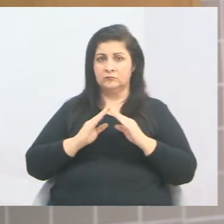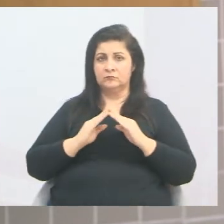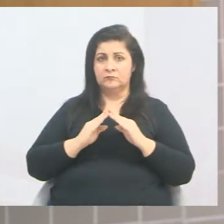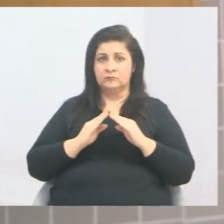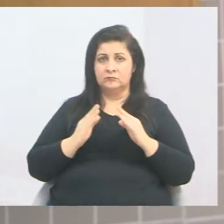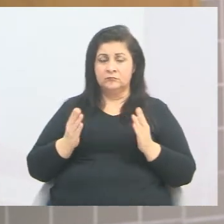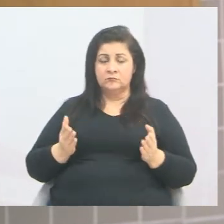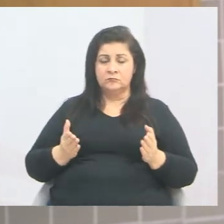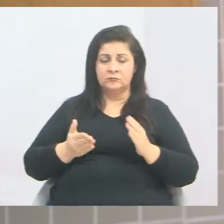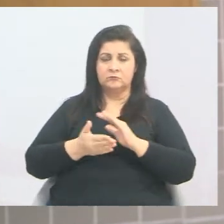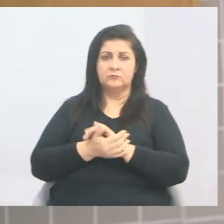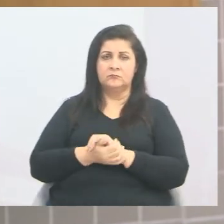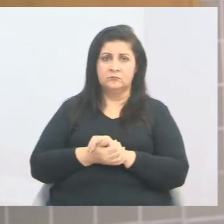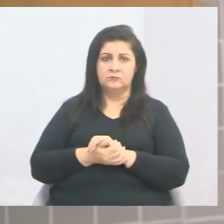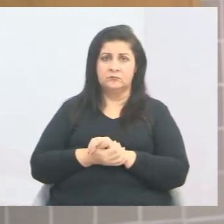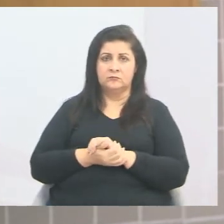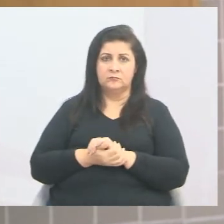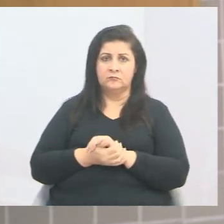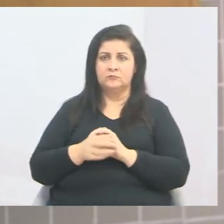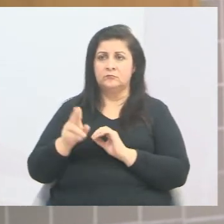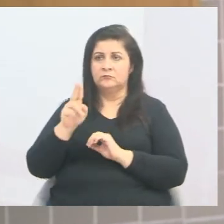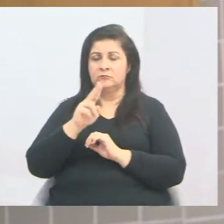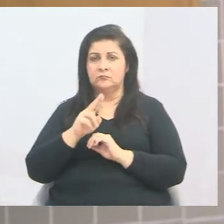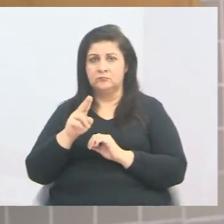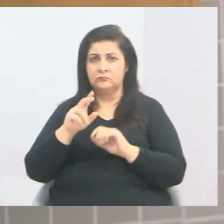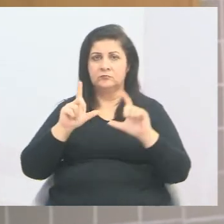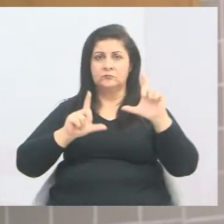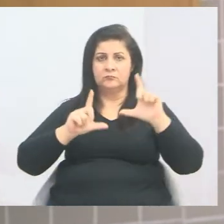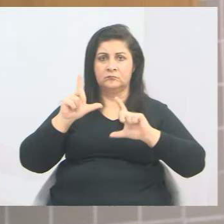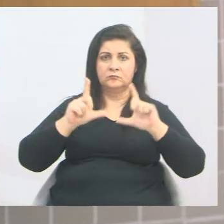feitas ações nele, até ele usa aqui a TV